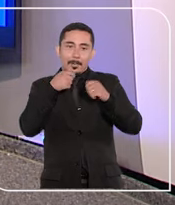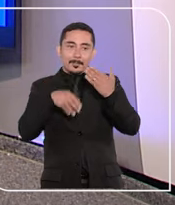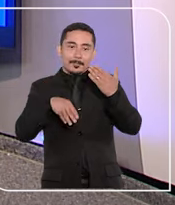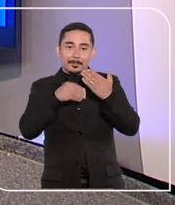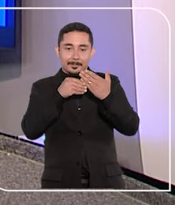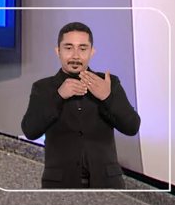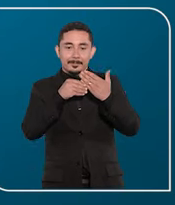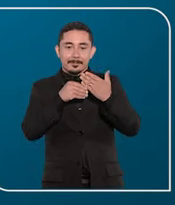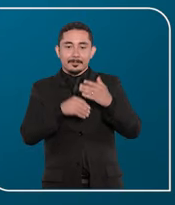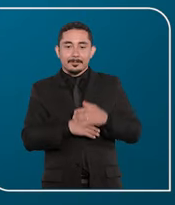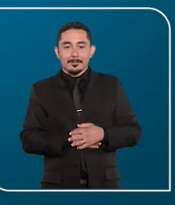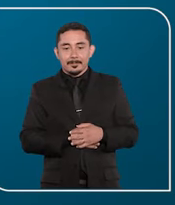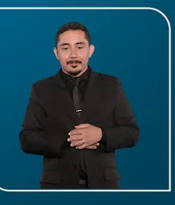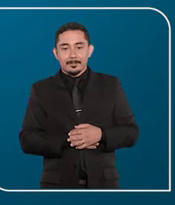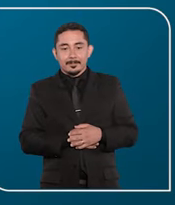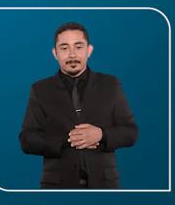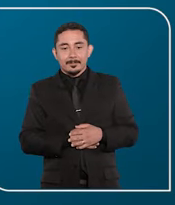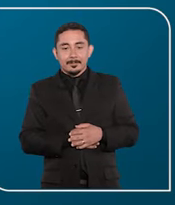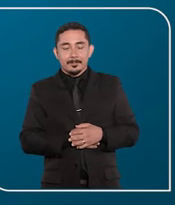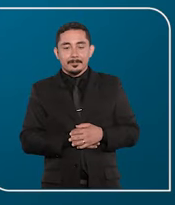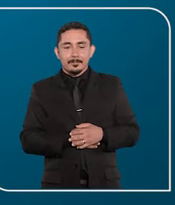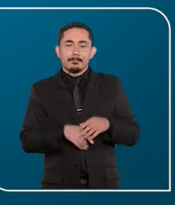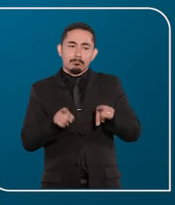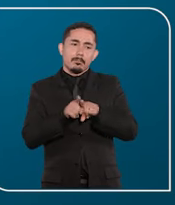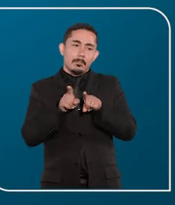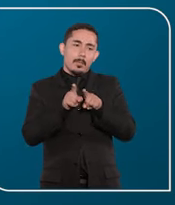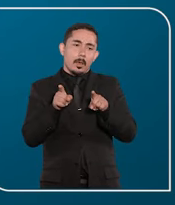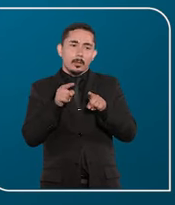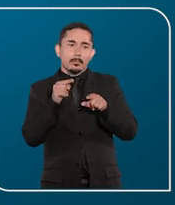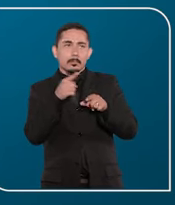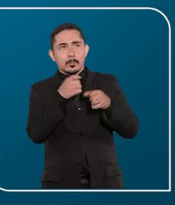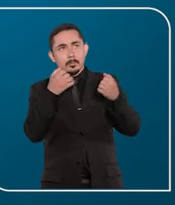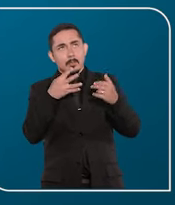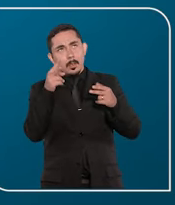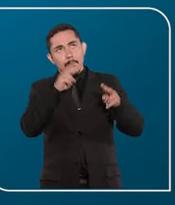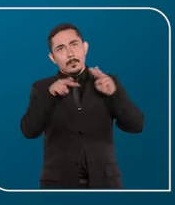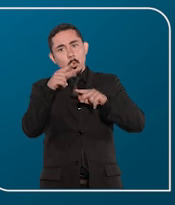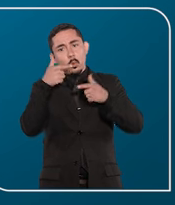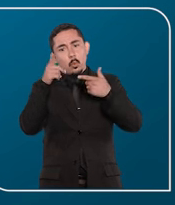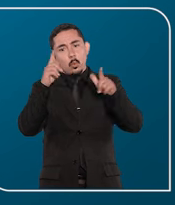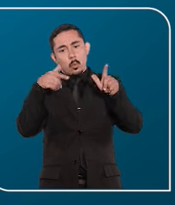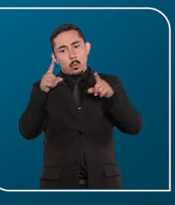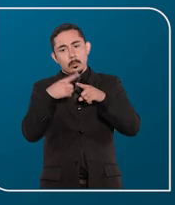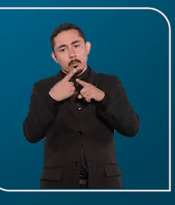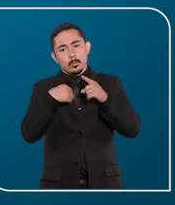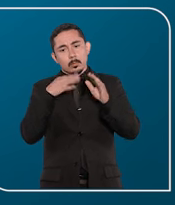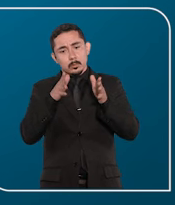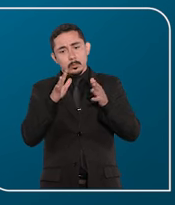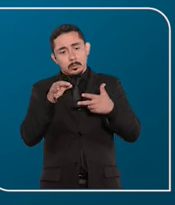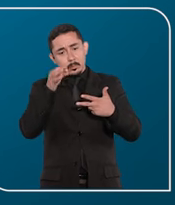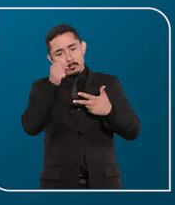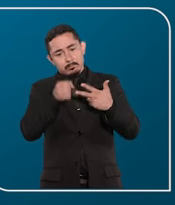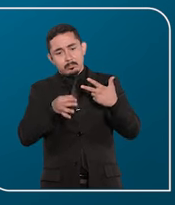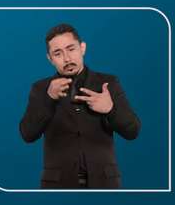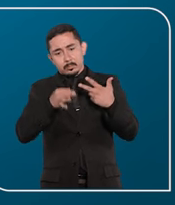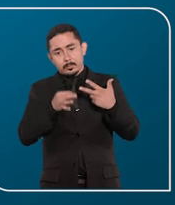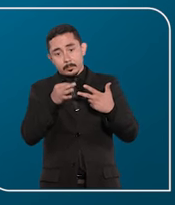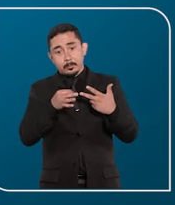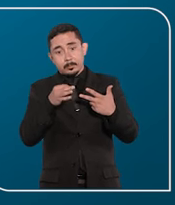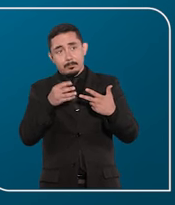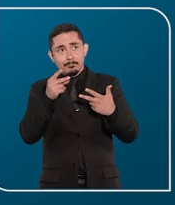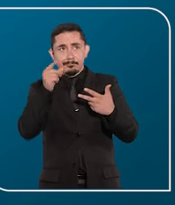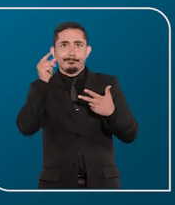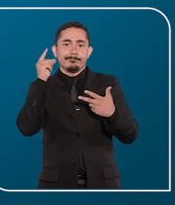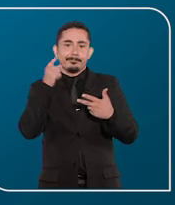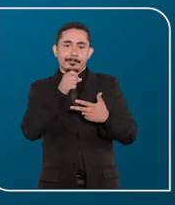até para colaborar, enfim, trazer uma outra visão também, até porque já estive dentro do Poder Judiciário por bastante tempo na minha